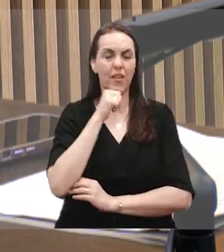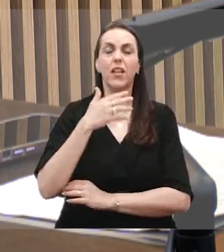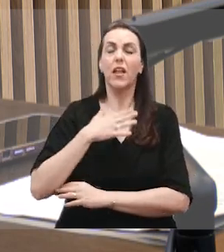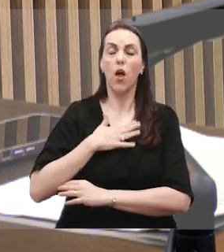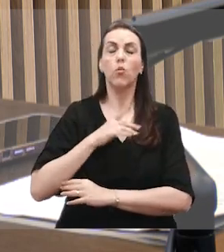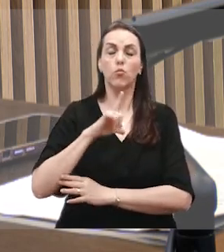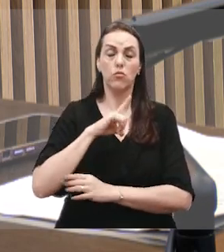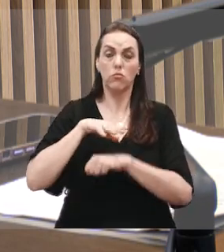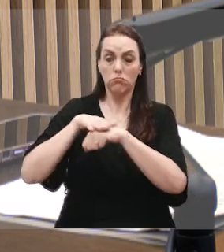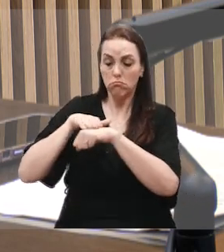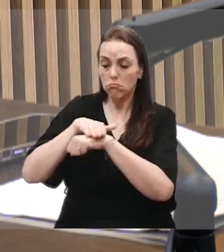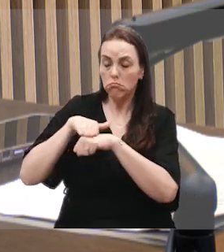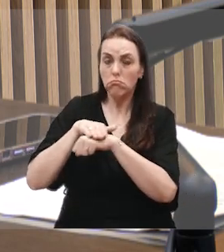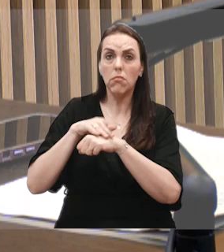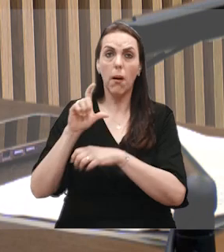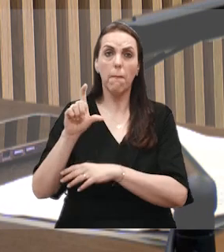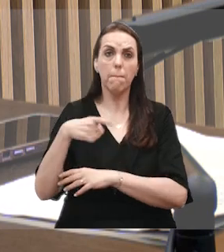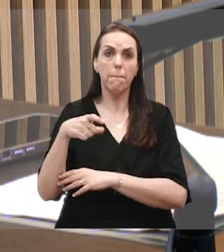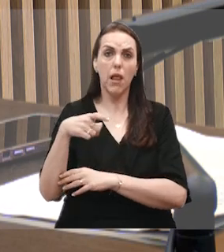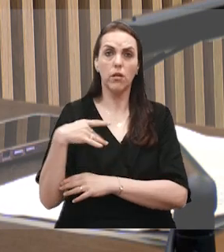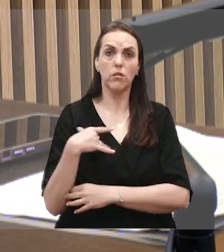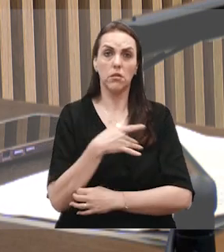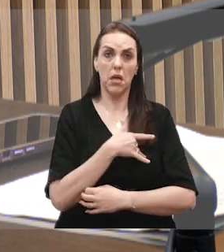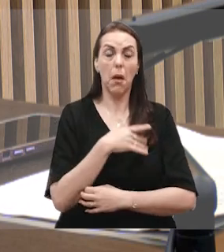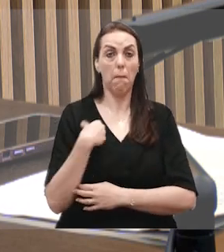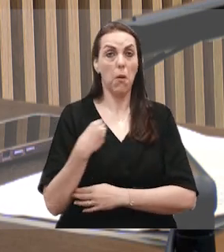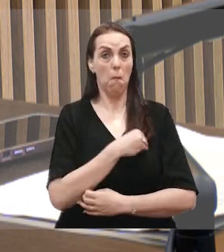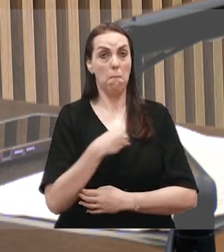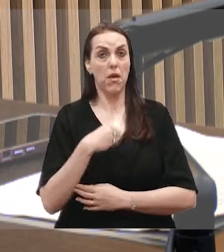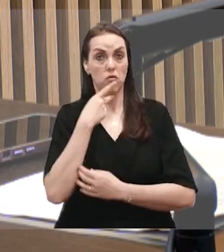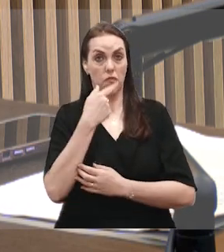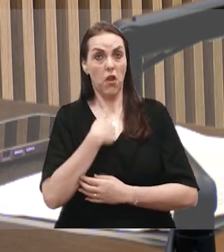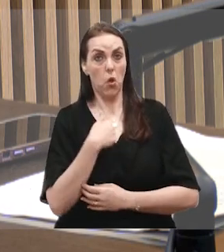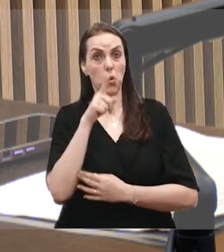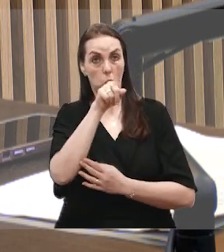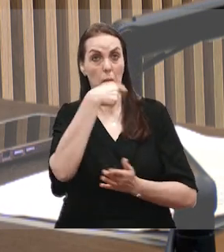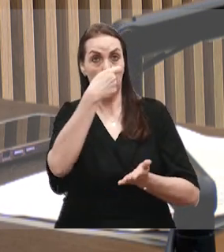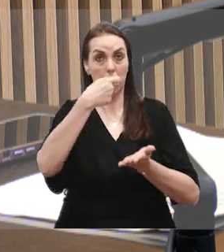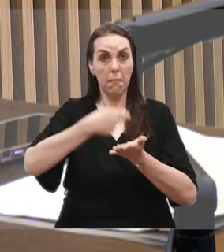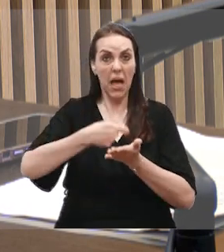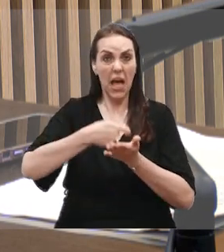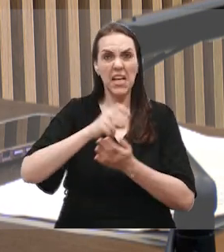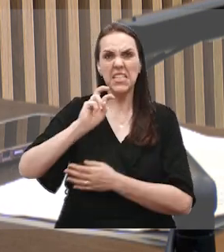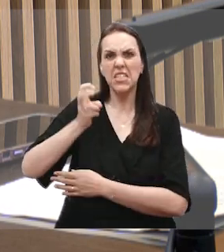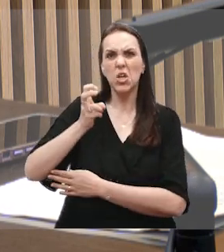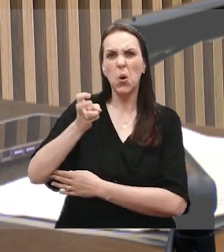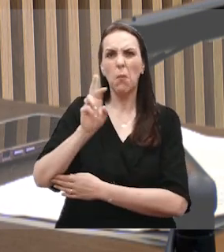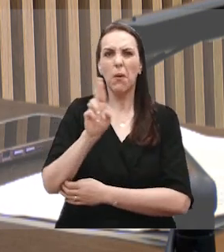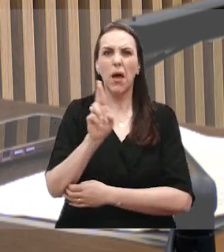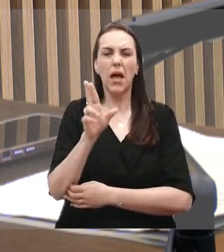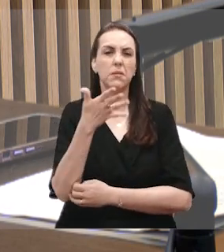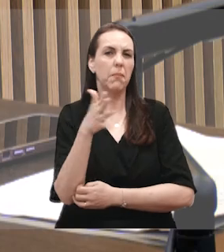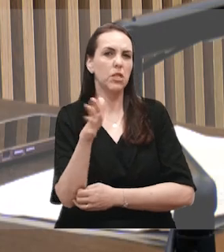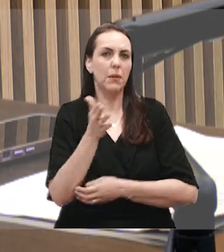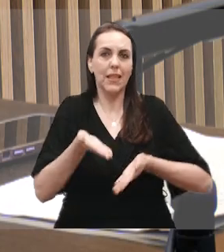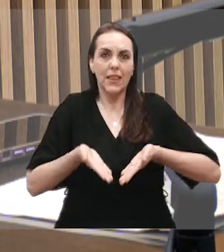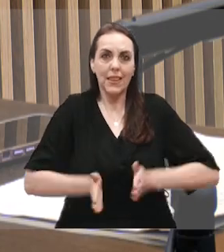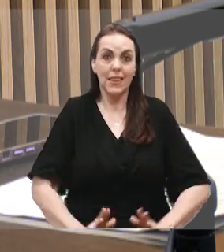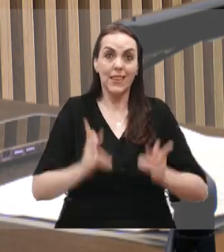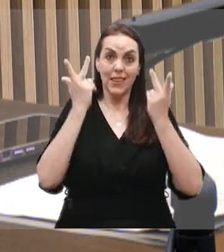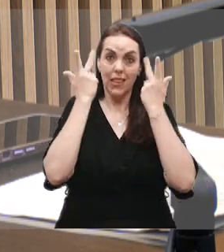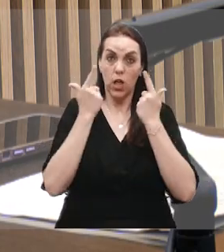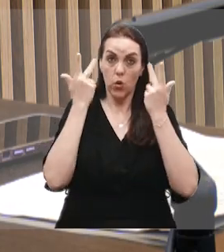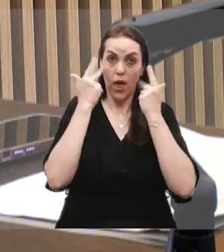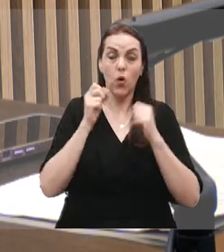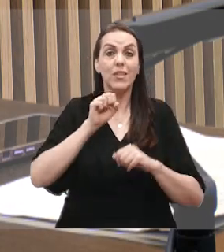na época, e o meu médico em questão disse assim, tem um valor para te pagar, é cerca de R$5.000 se for um parto normal, se for uma